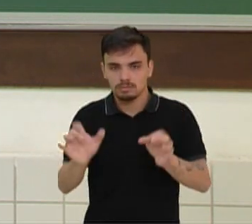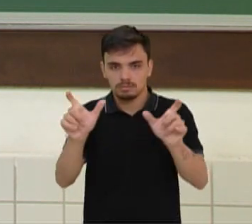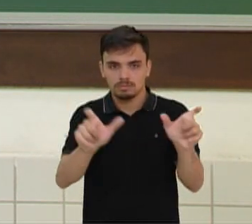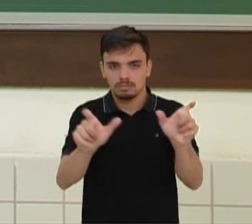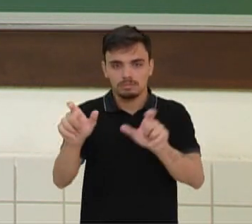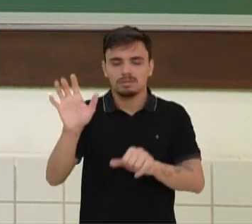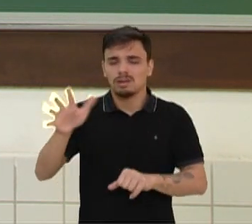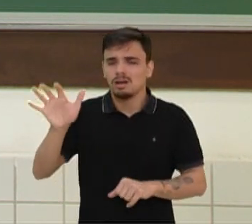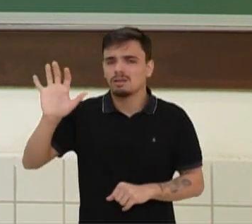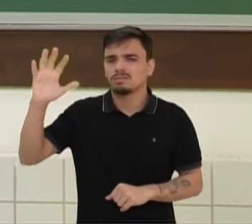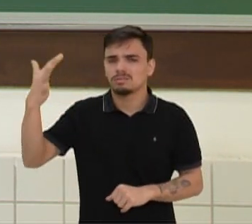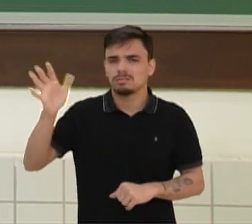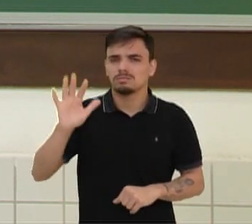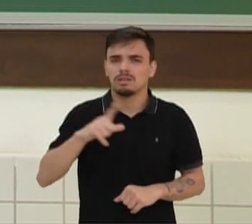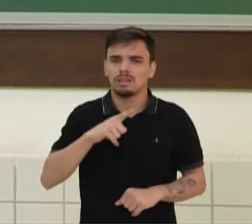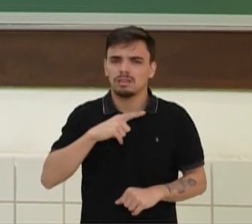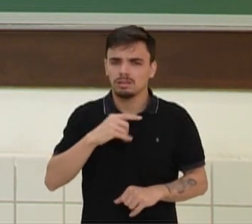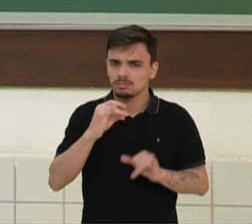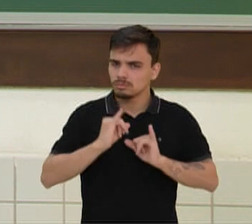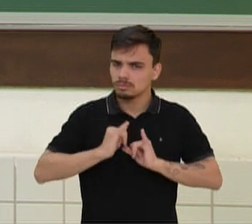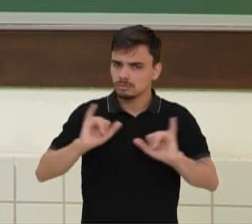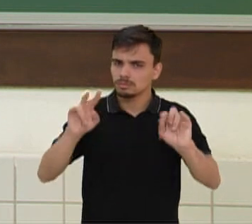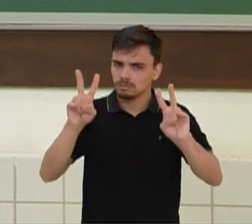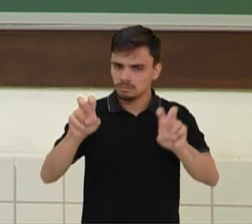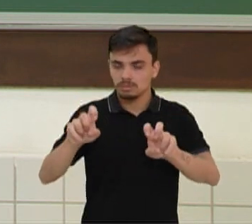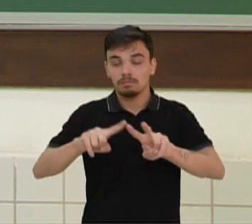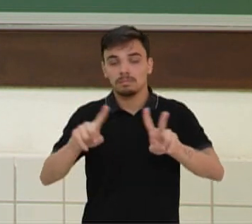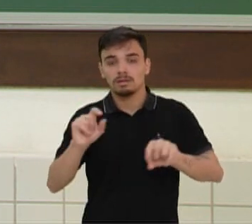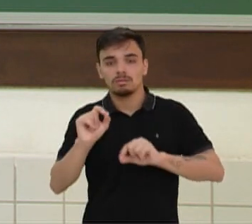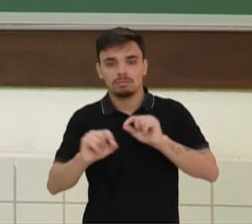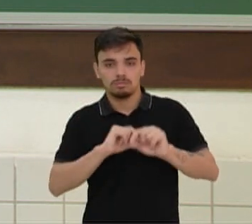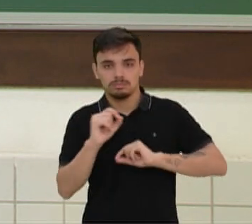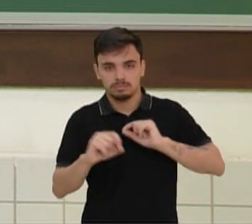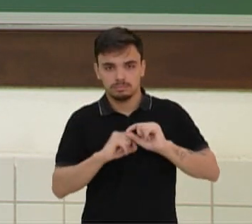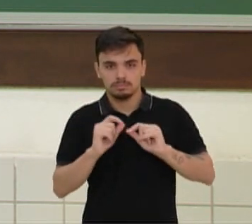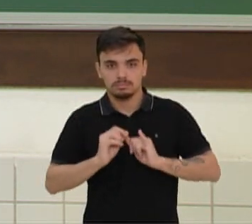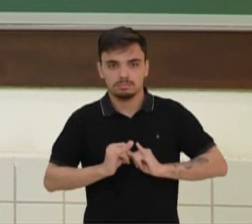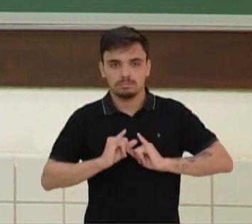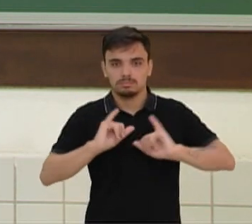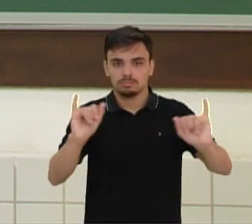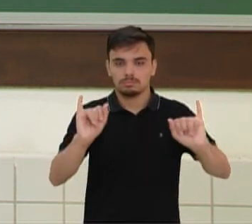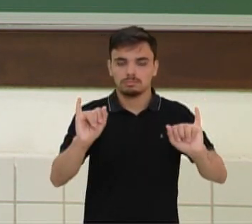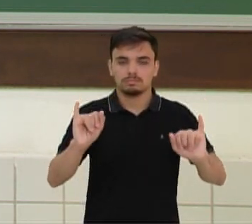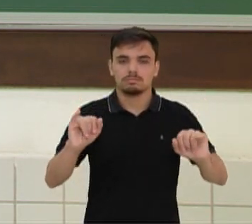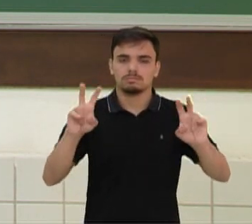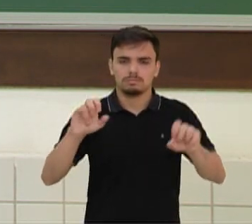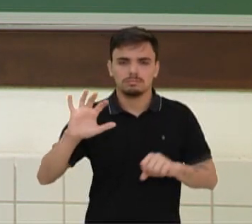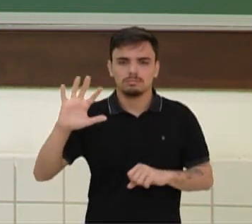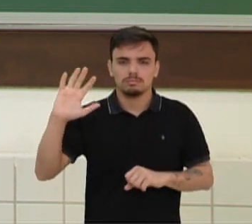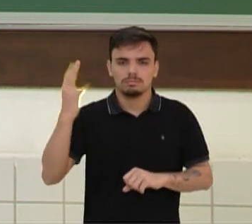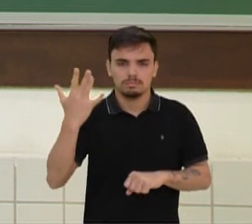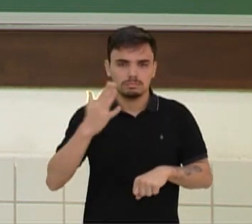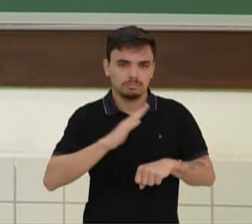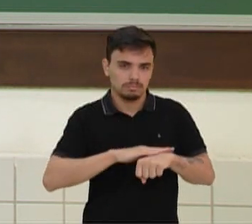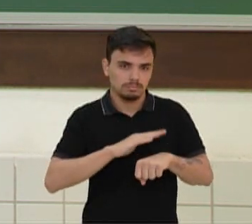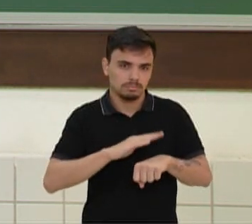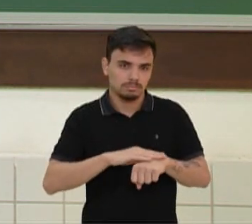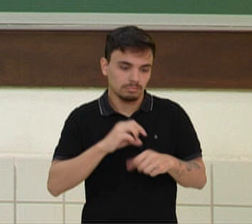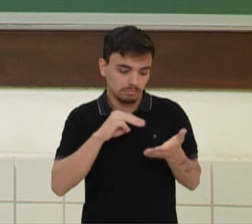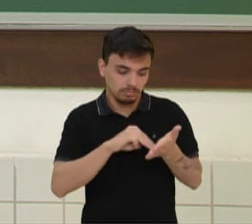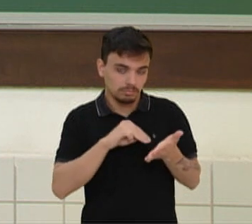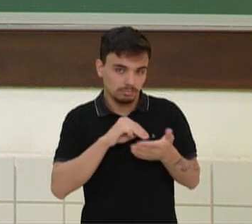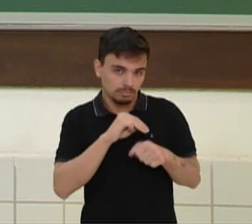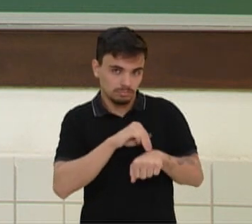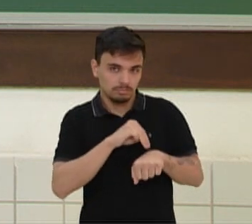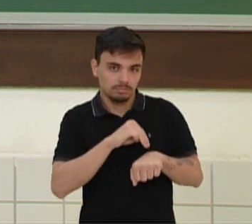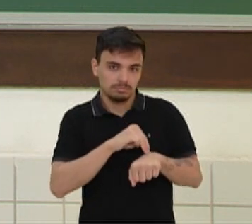aconteceu, já foi abordado, enfim. Então, as notícias são algo que está acontecendo neste minuto,